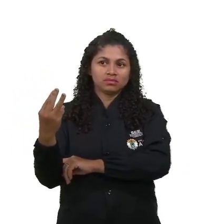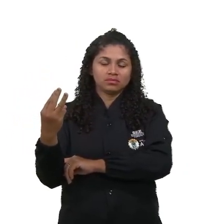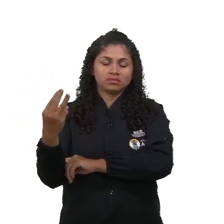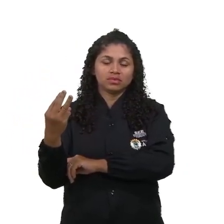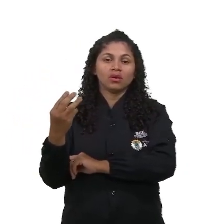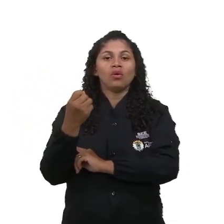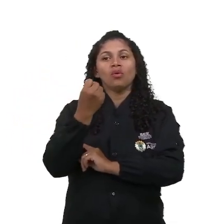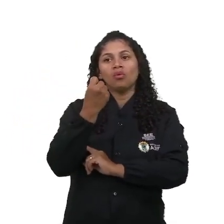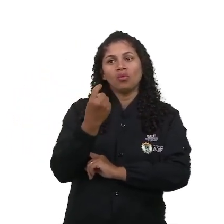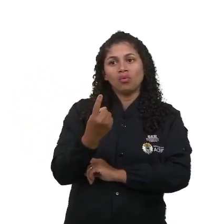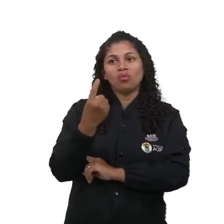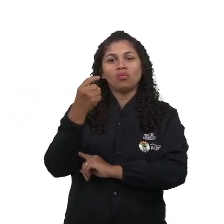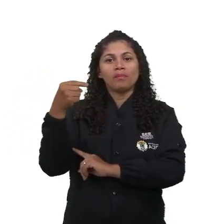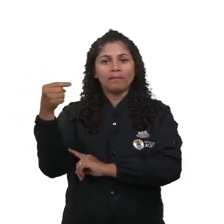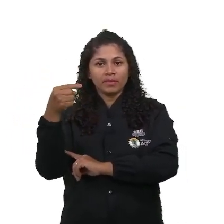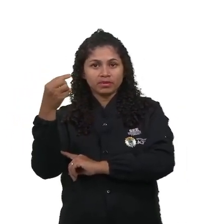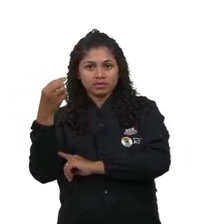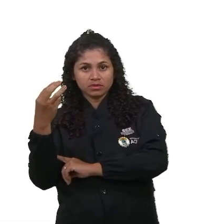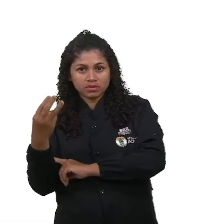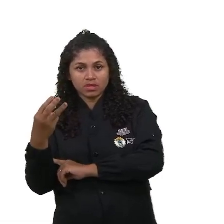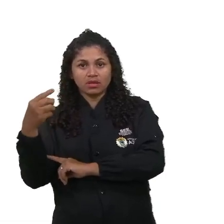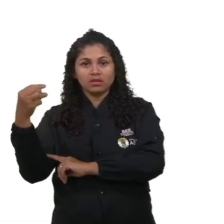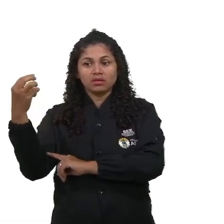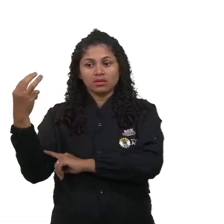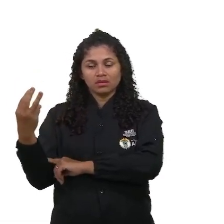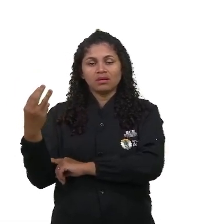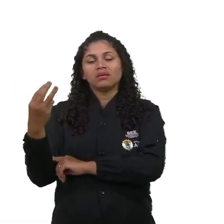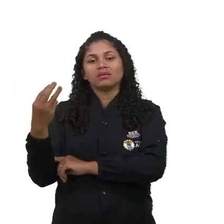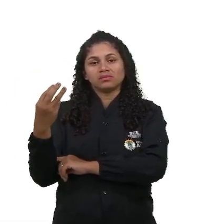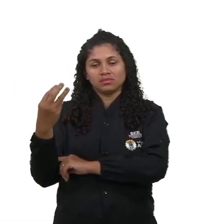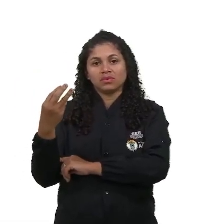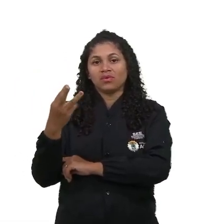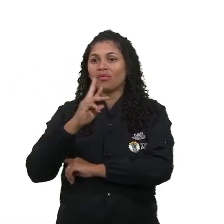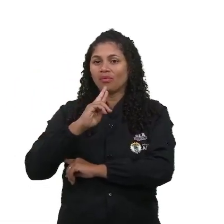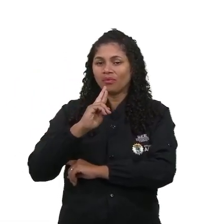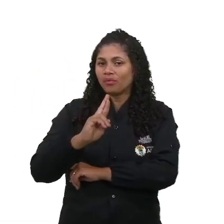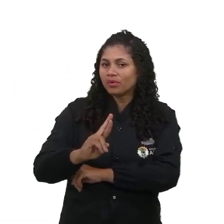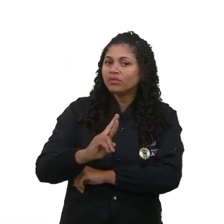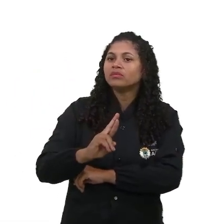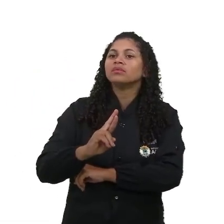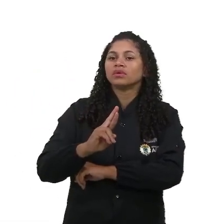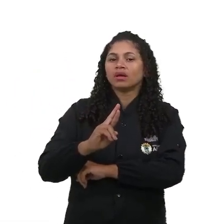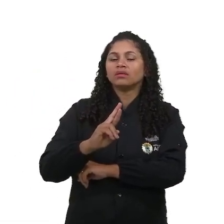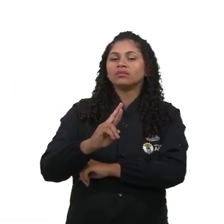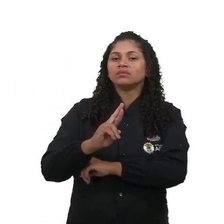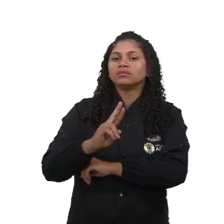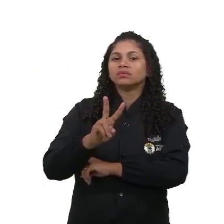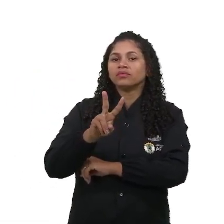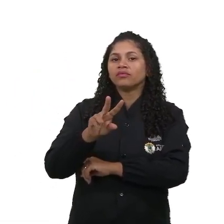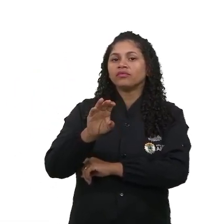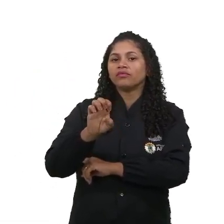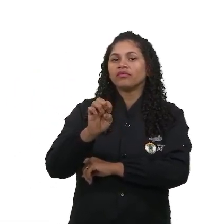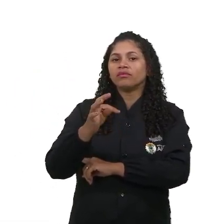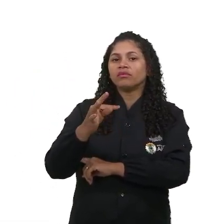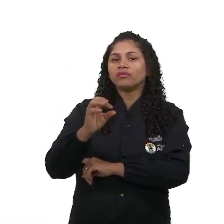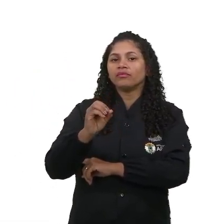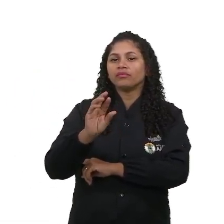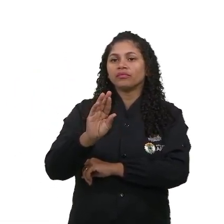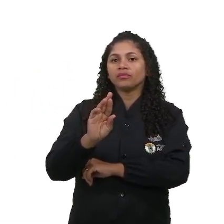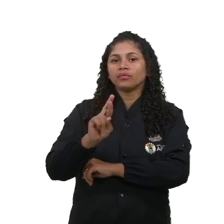no ponto A e extremidade final no ponto B. O vetor AB.